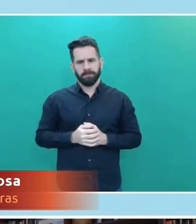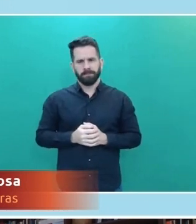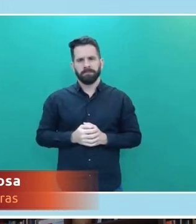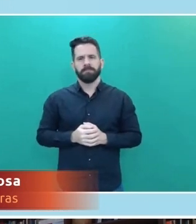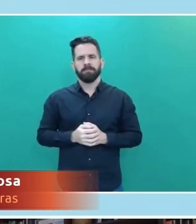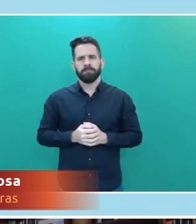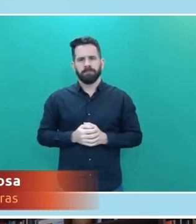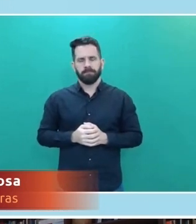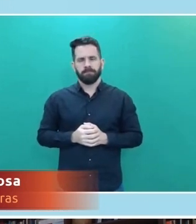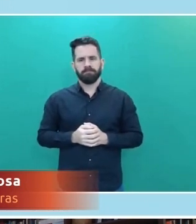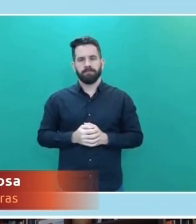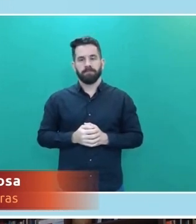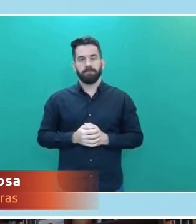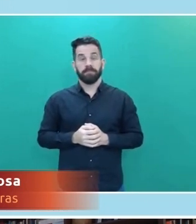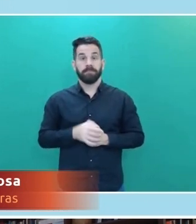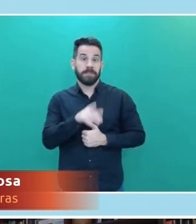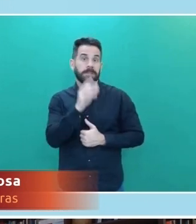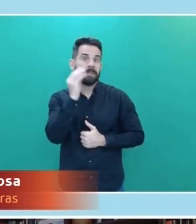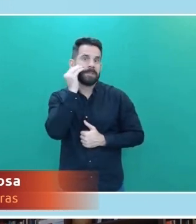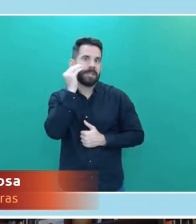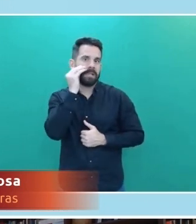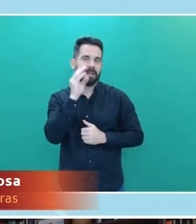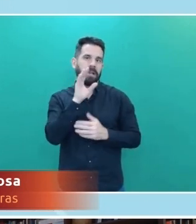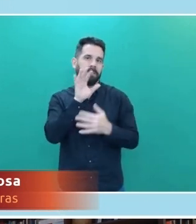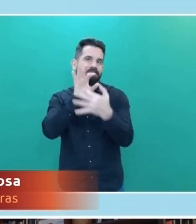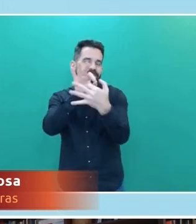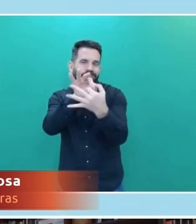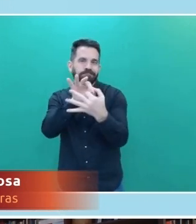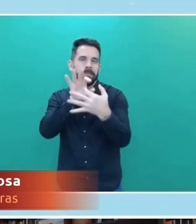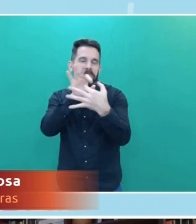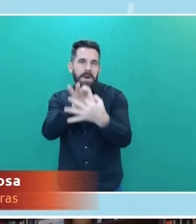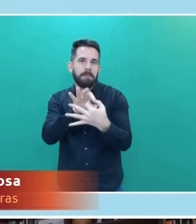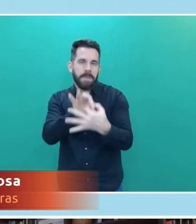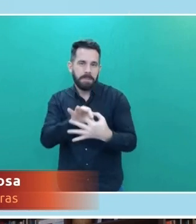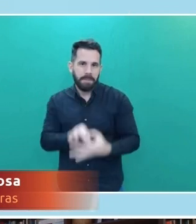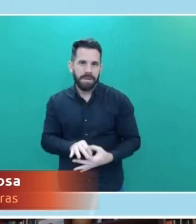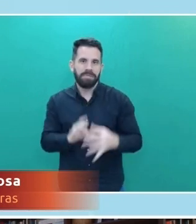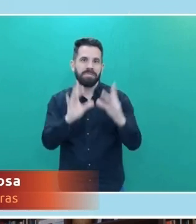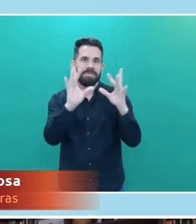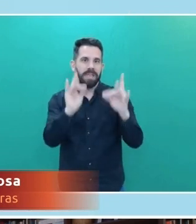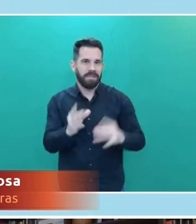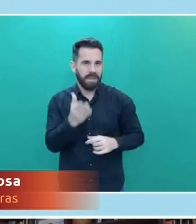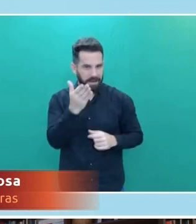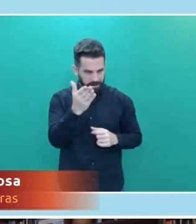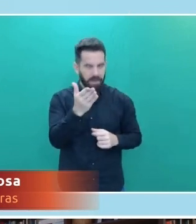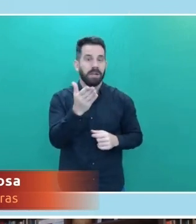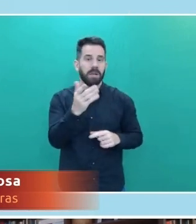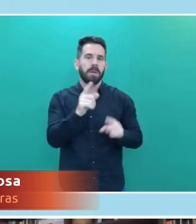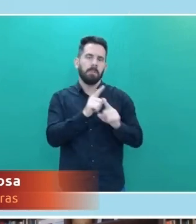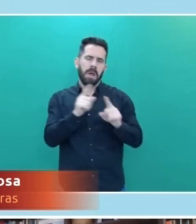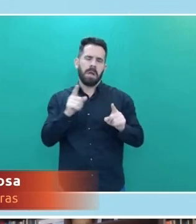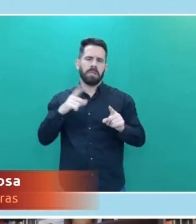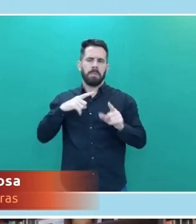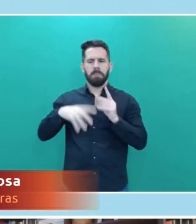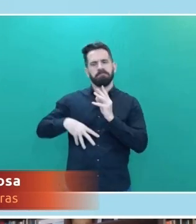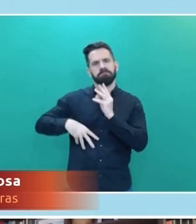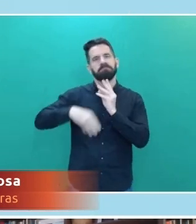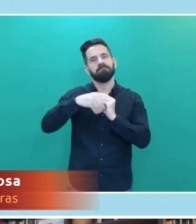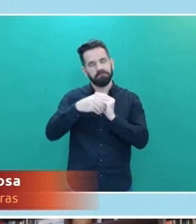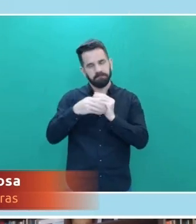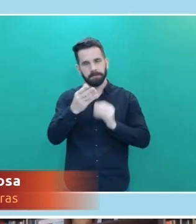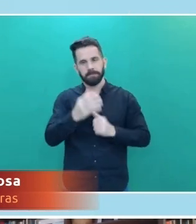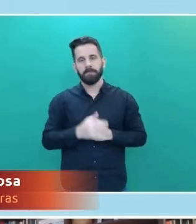Bom, vou tentar esmiuçar um pouquinho mais de todas essas questões que vocês colocaram, então vamos pontuar algumas coisas aqui agora.